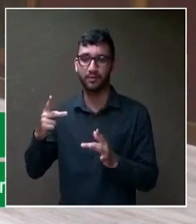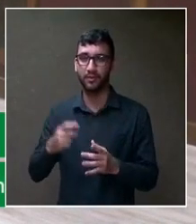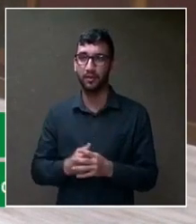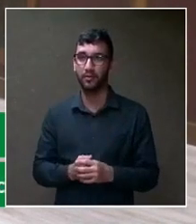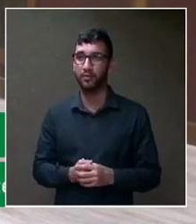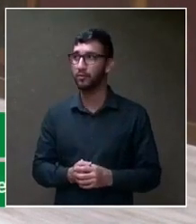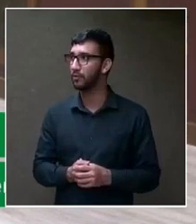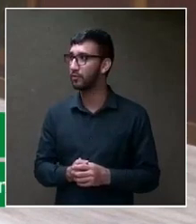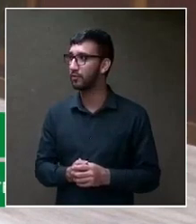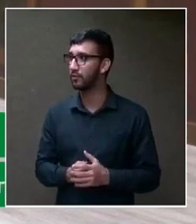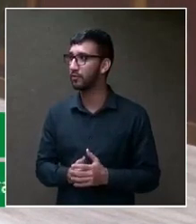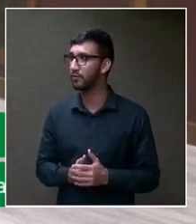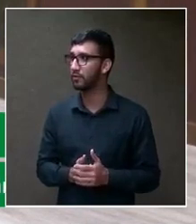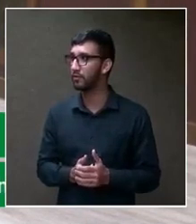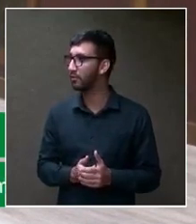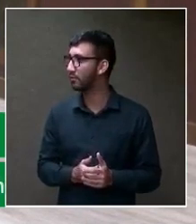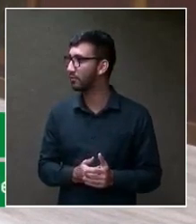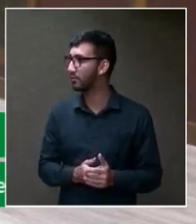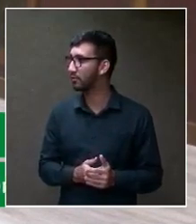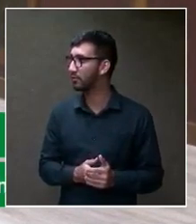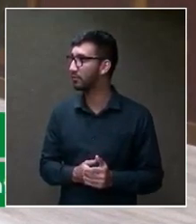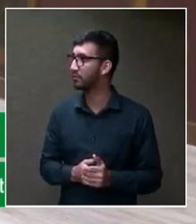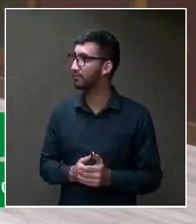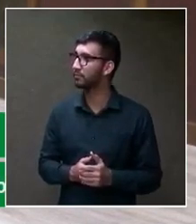que ciente. Não, não sei disso, não.